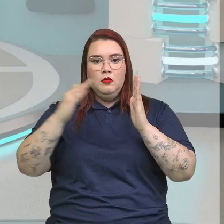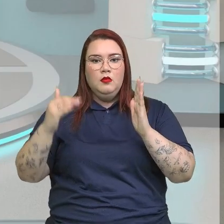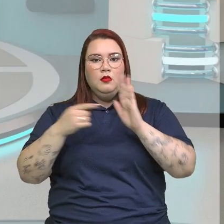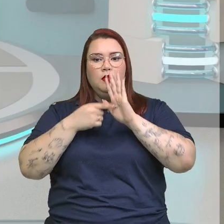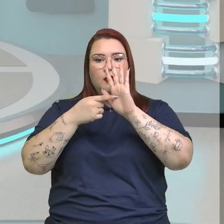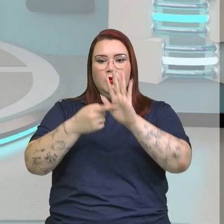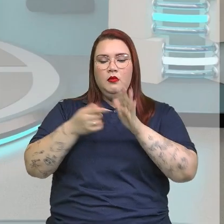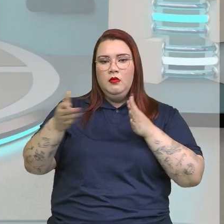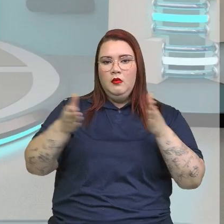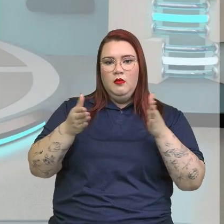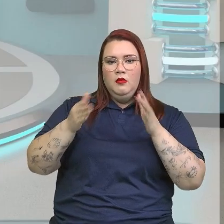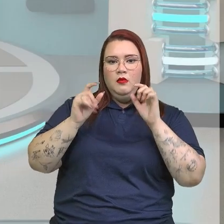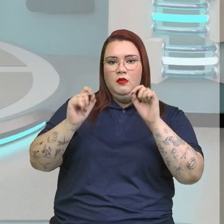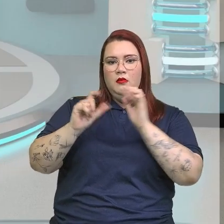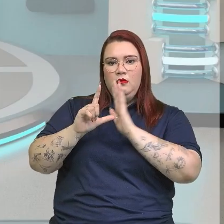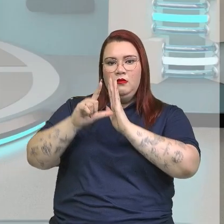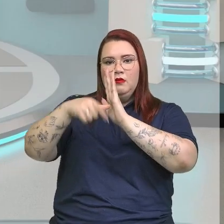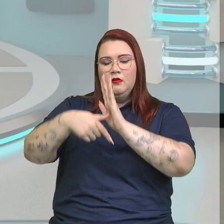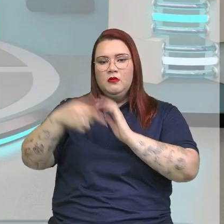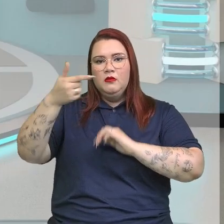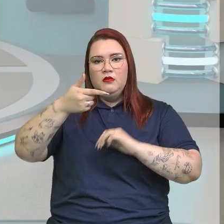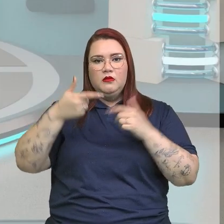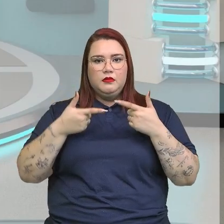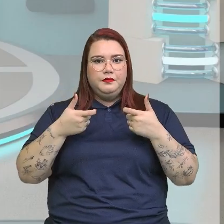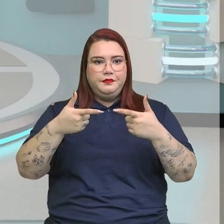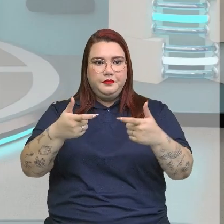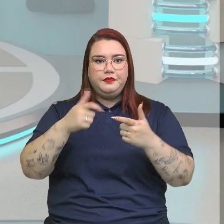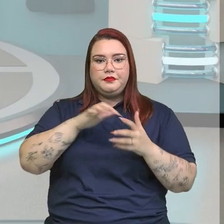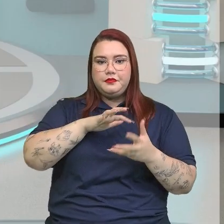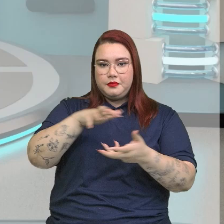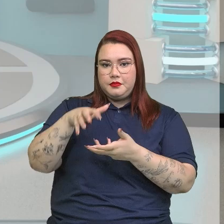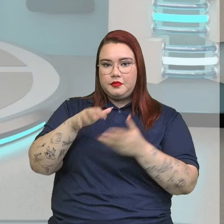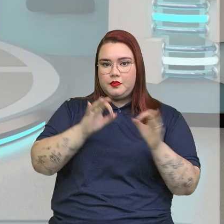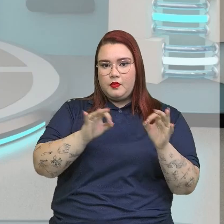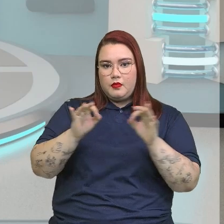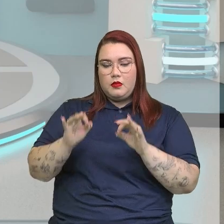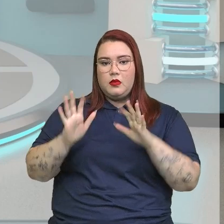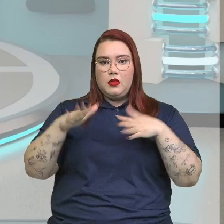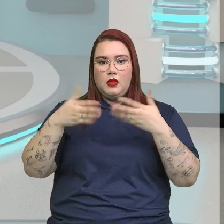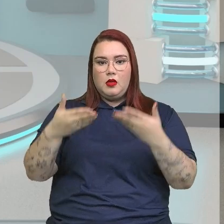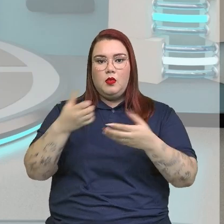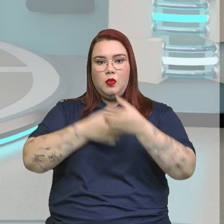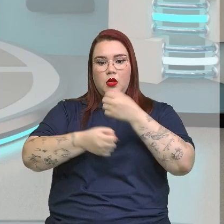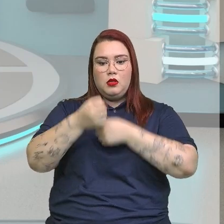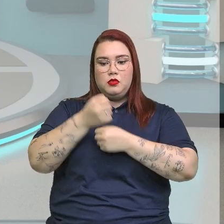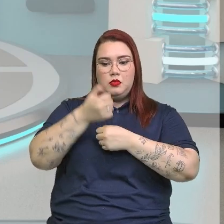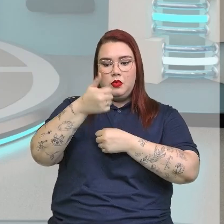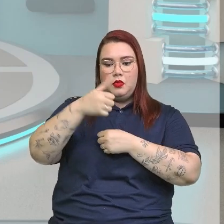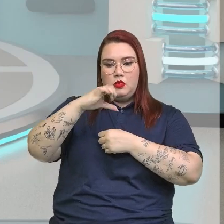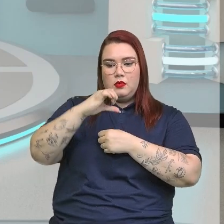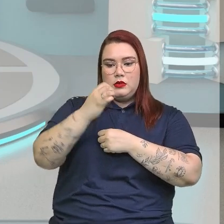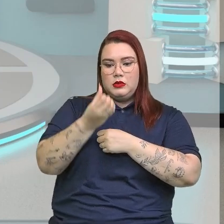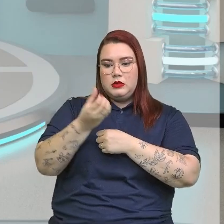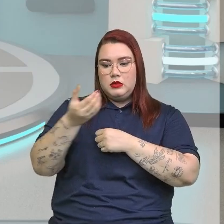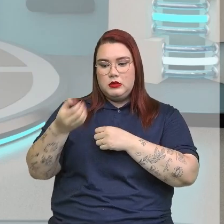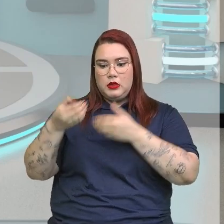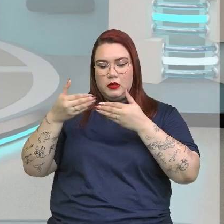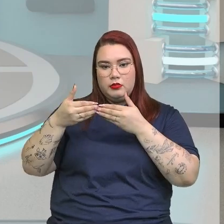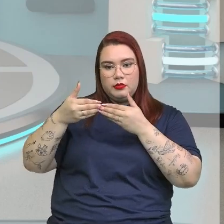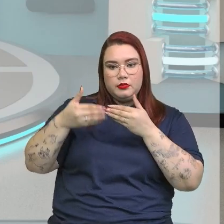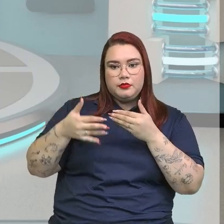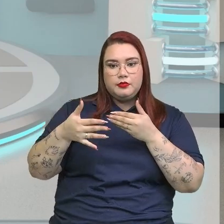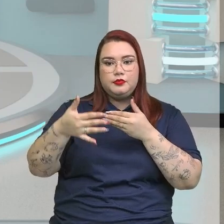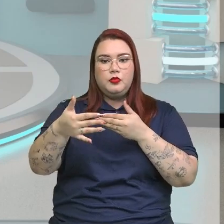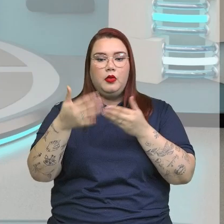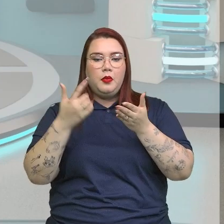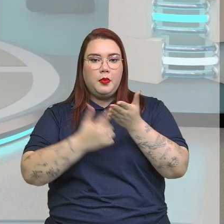de pós-Segunda Guerra Mundial. Então, perceba que a partir dos anos 60, nesse período aí, as produções,